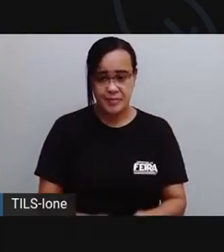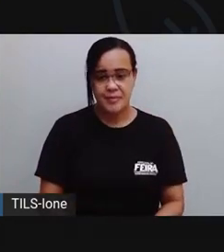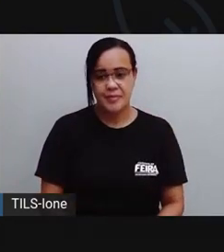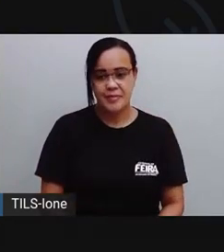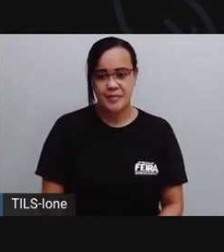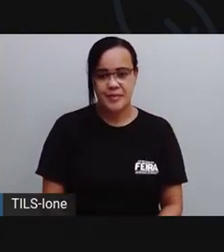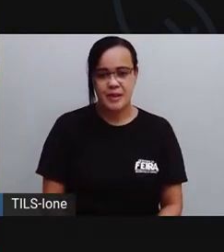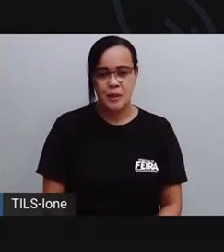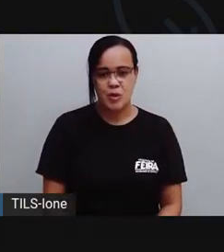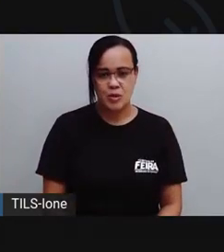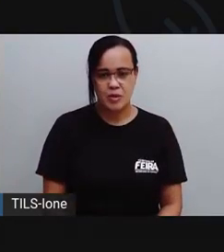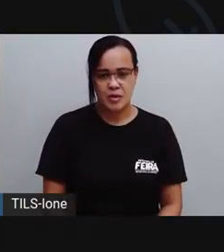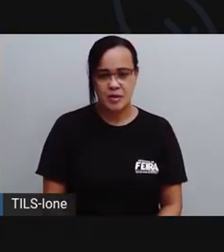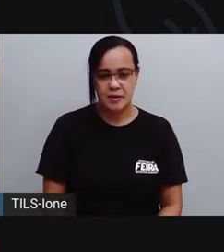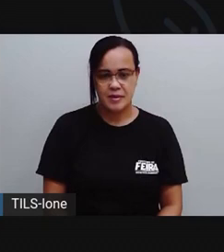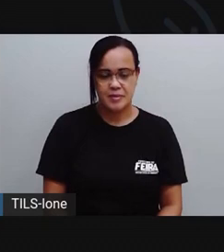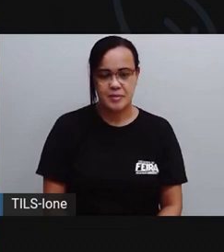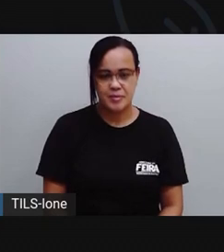assim.